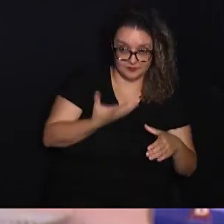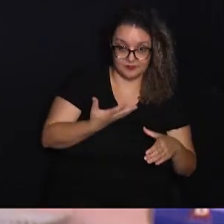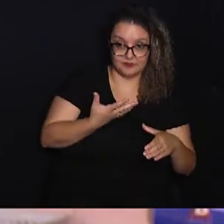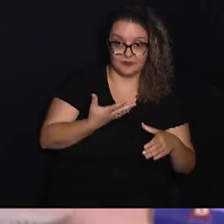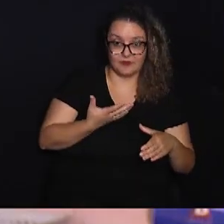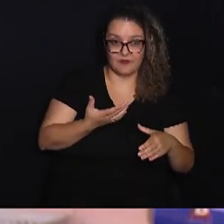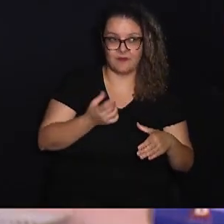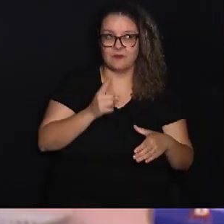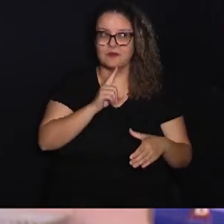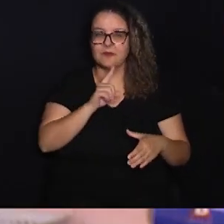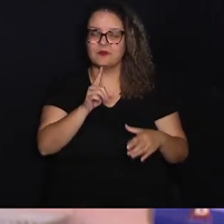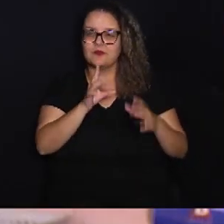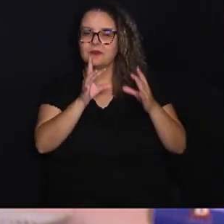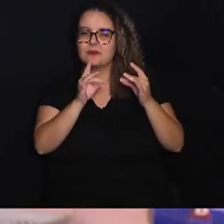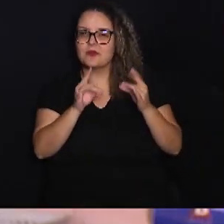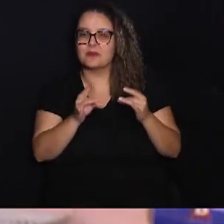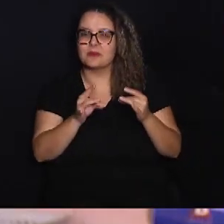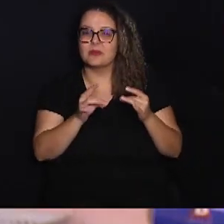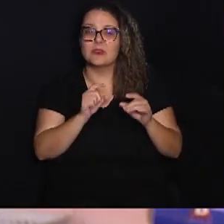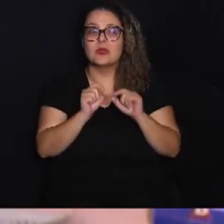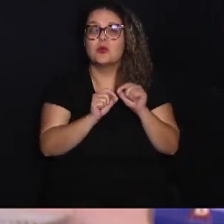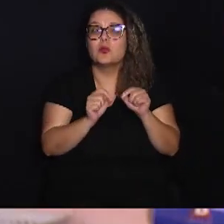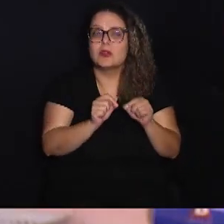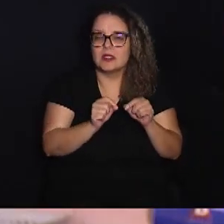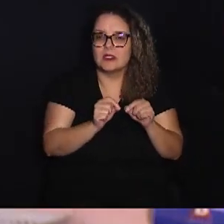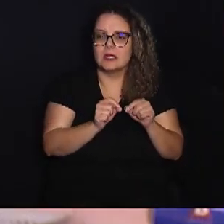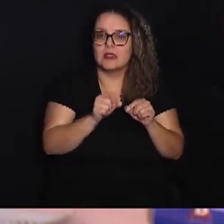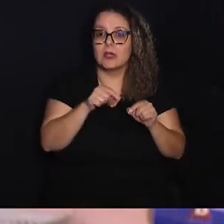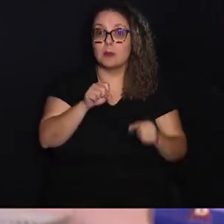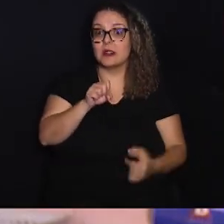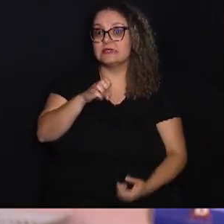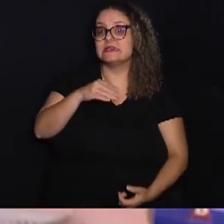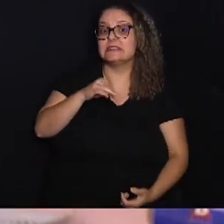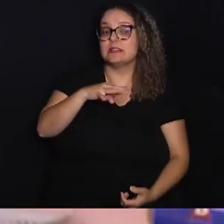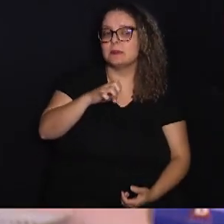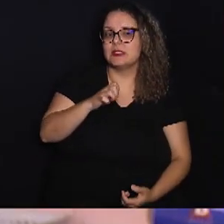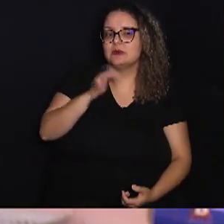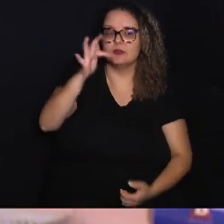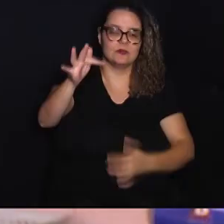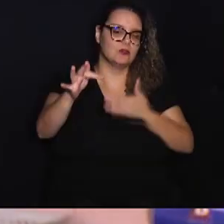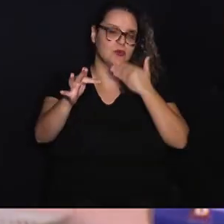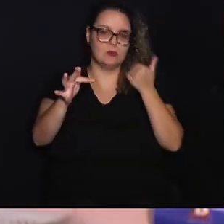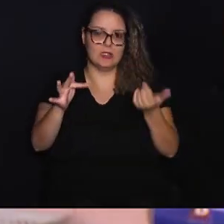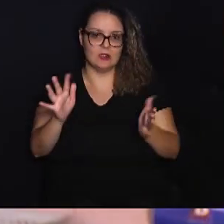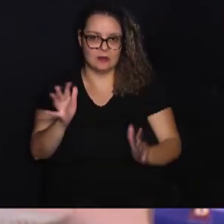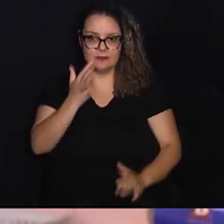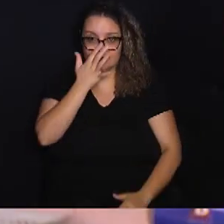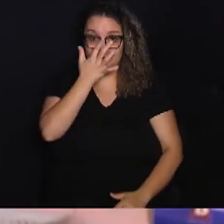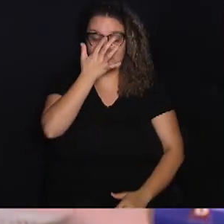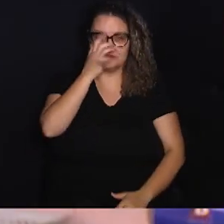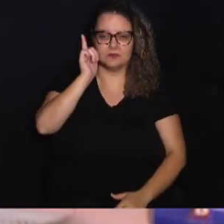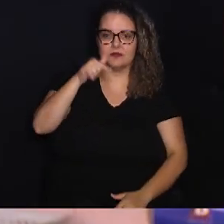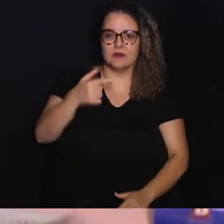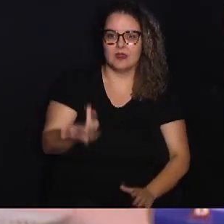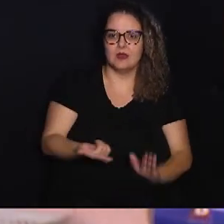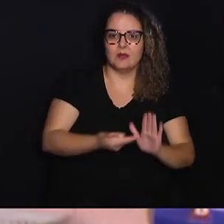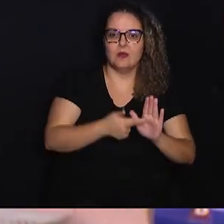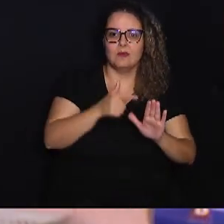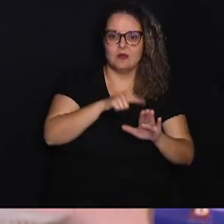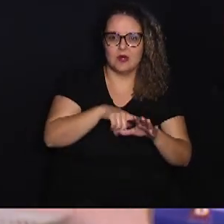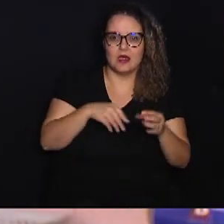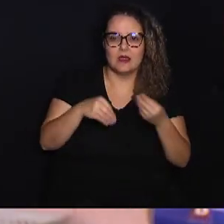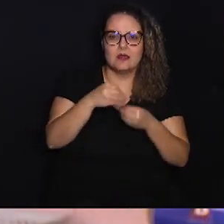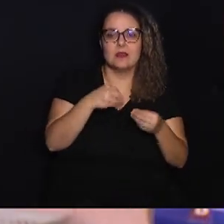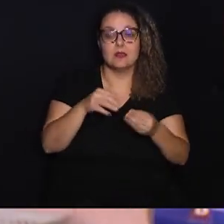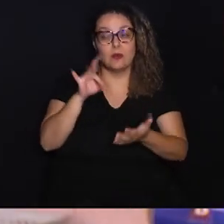ela não especifica do quê. Então, ela é uma semente para um futuro melhor. Então, ela é uma semente, ela é junto,